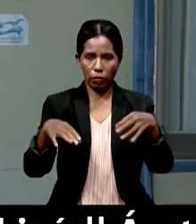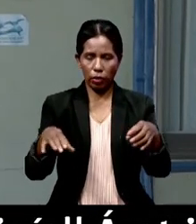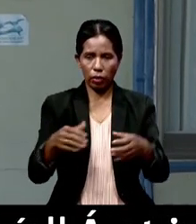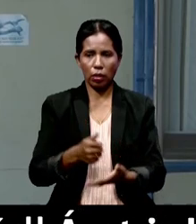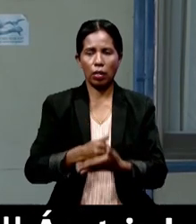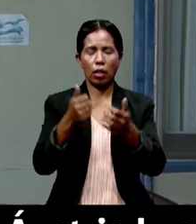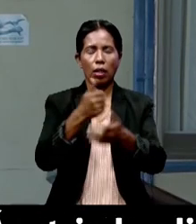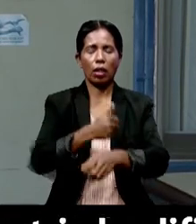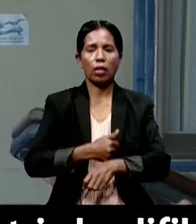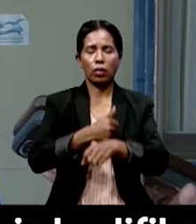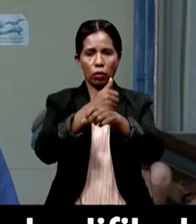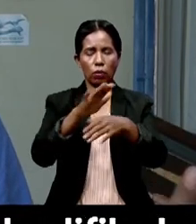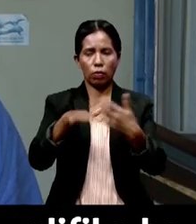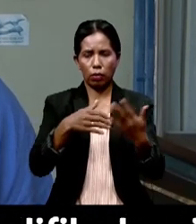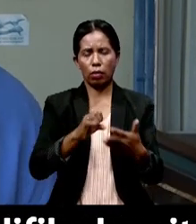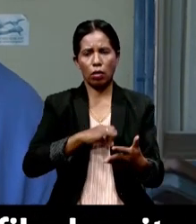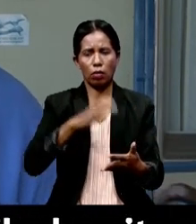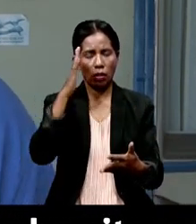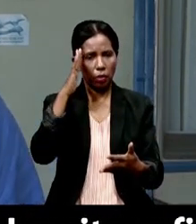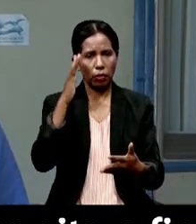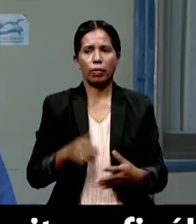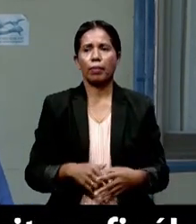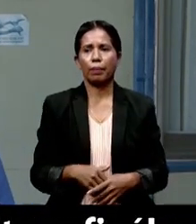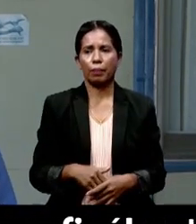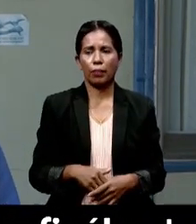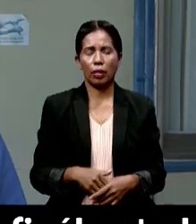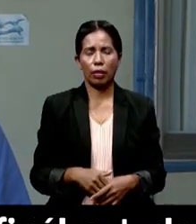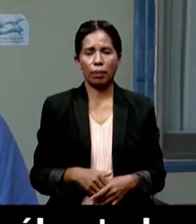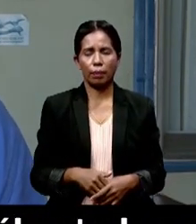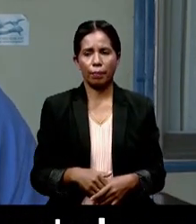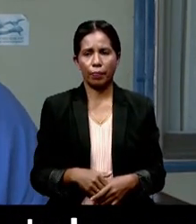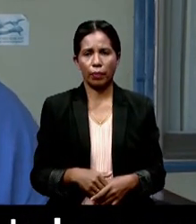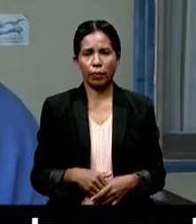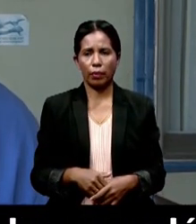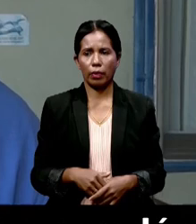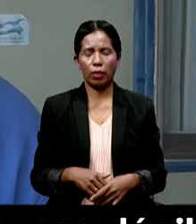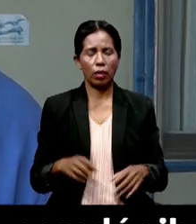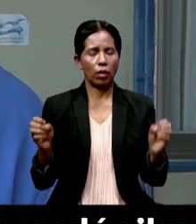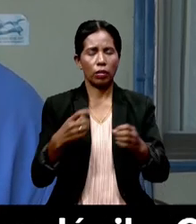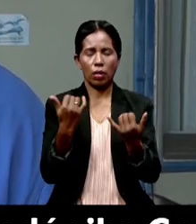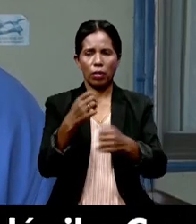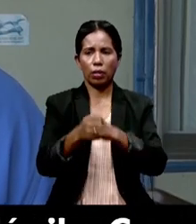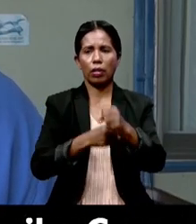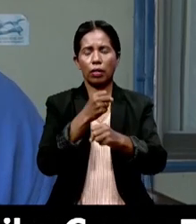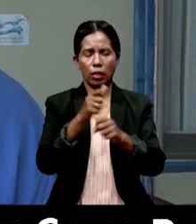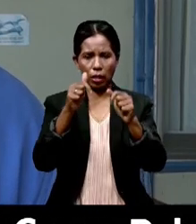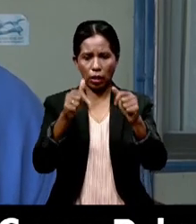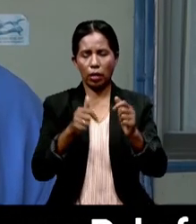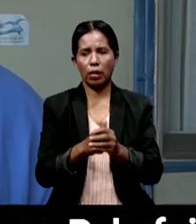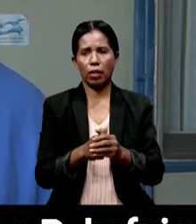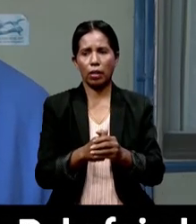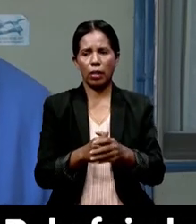assessor sira, hau na india né, e nem é e ainda né lá os de 20 ainda né